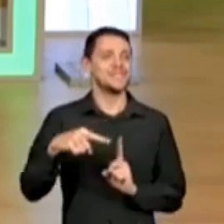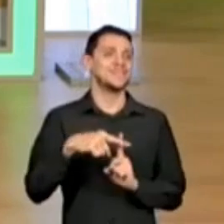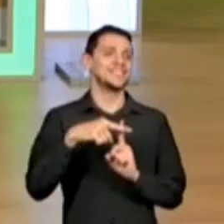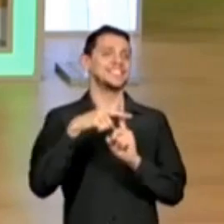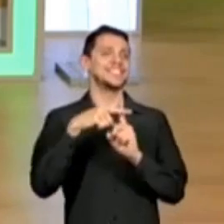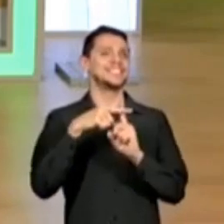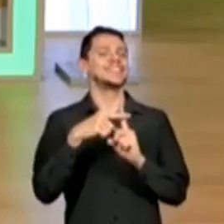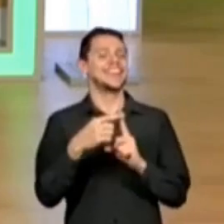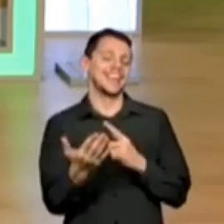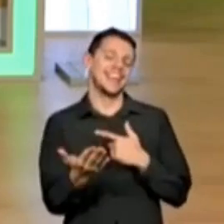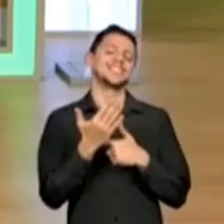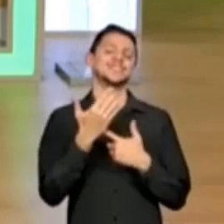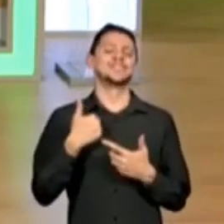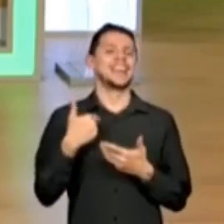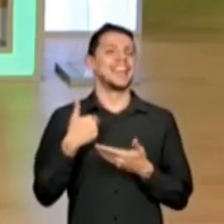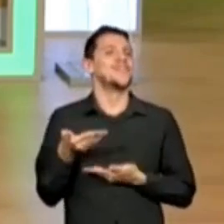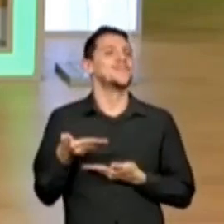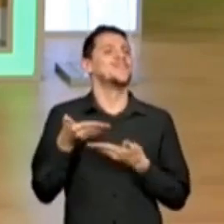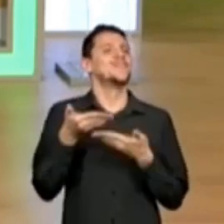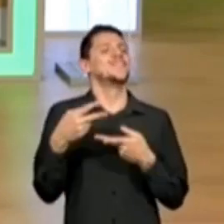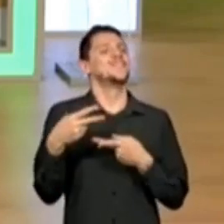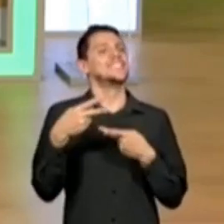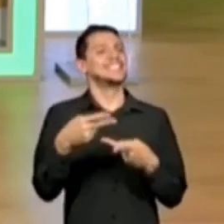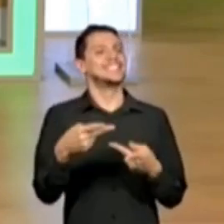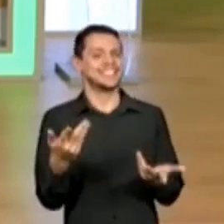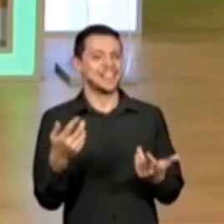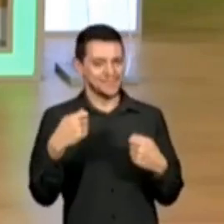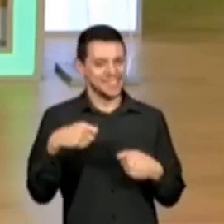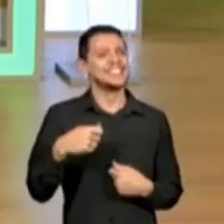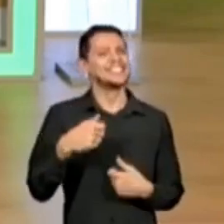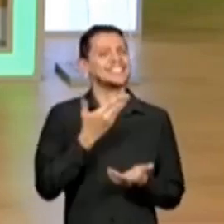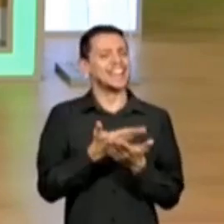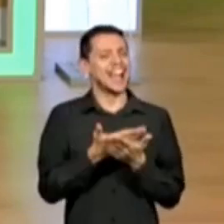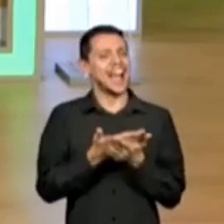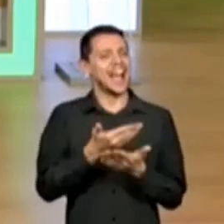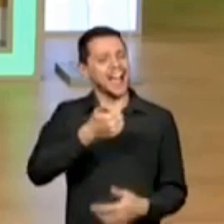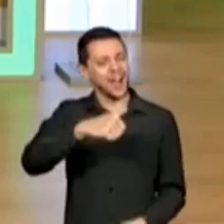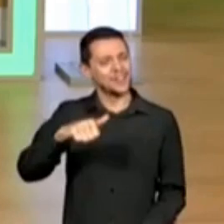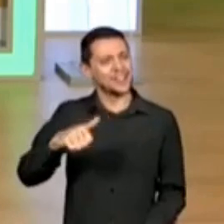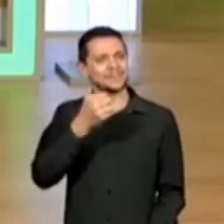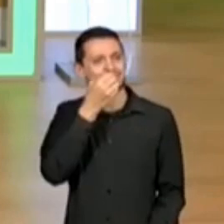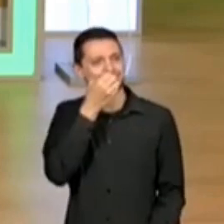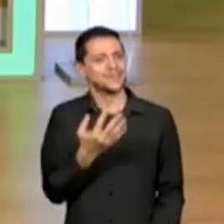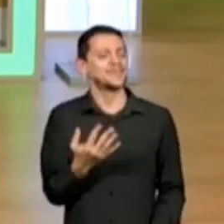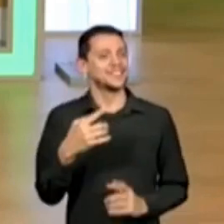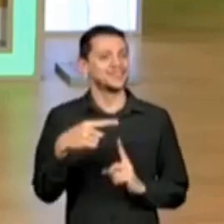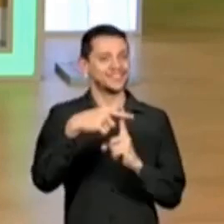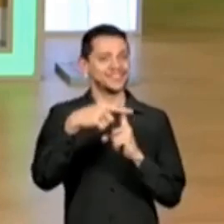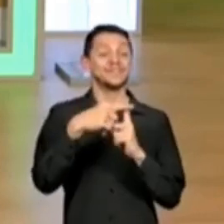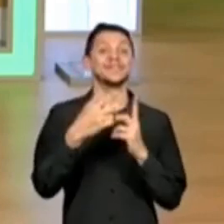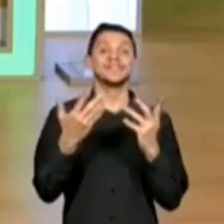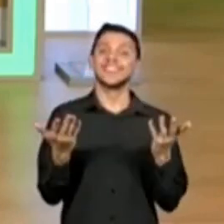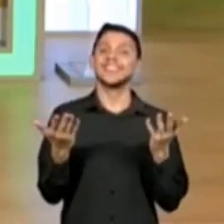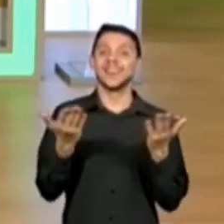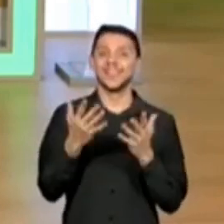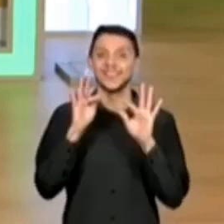Poxa, me dá uma moral, eu sou visita. Avalie a aula aí positivamente, certo? E agora, para finalizar, eu vou mandar